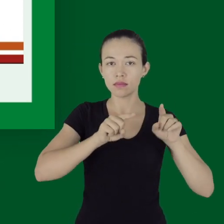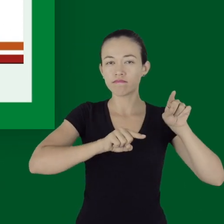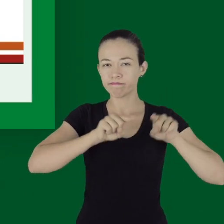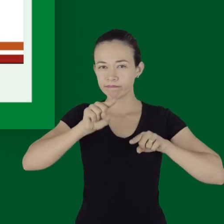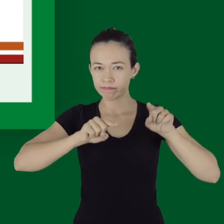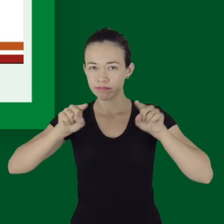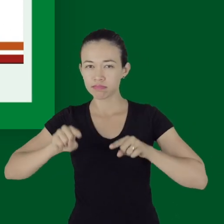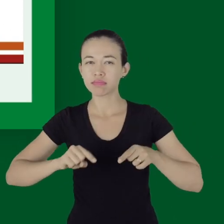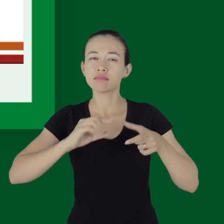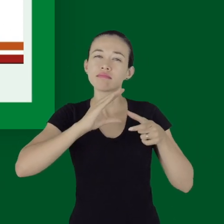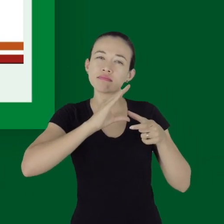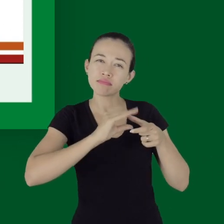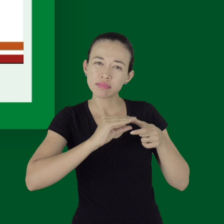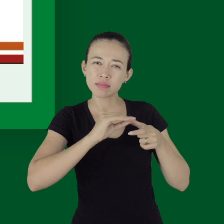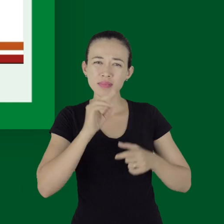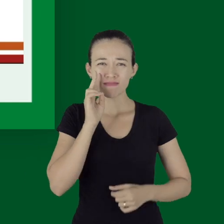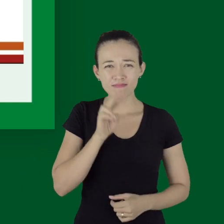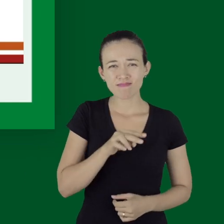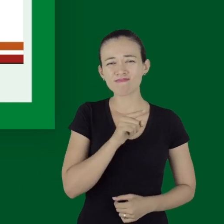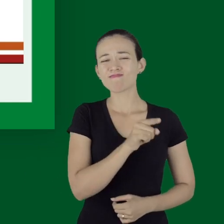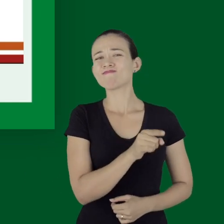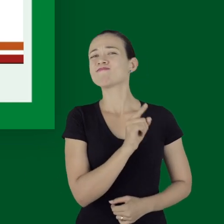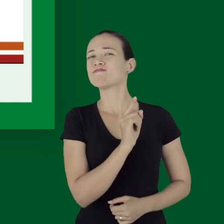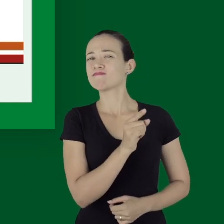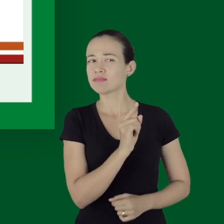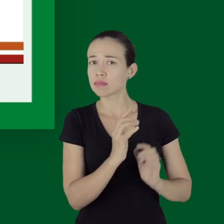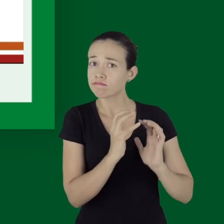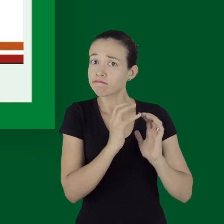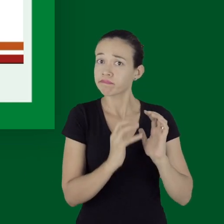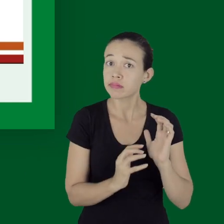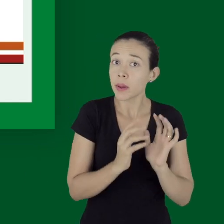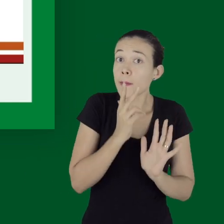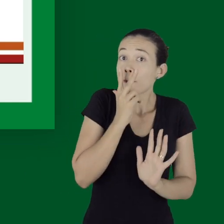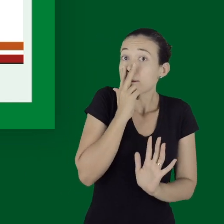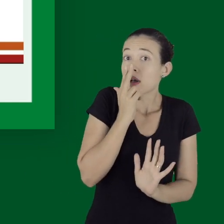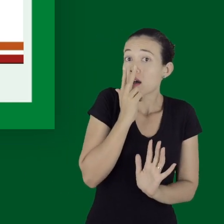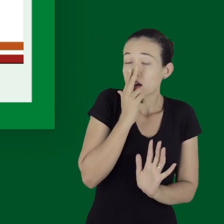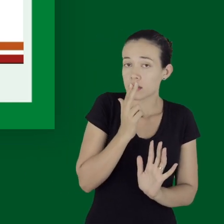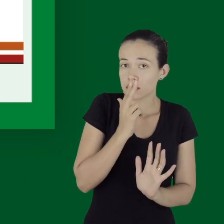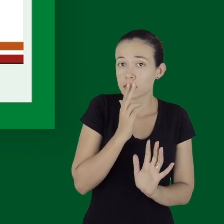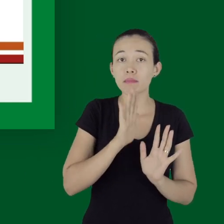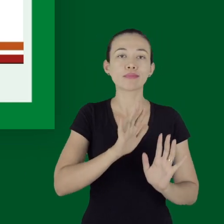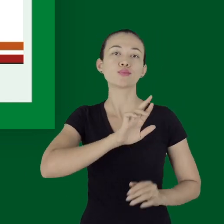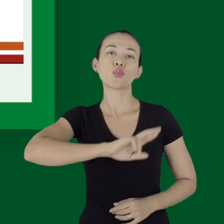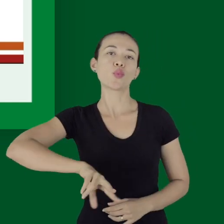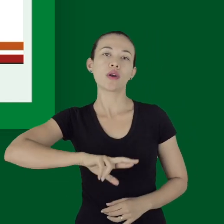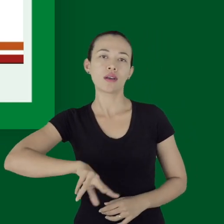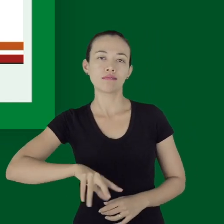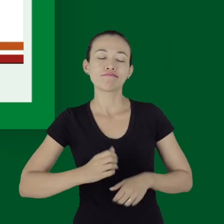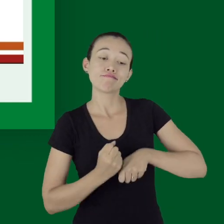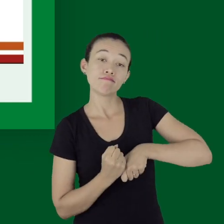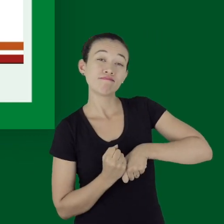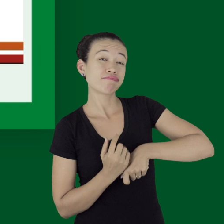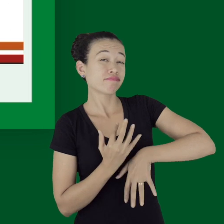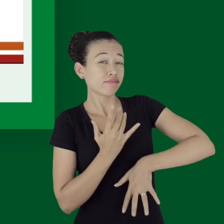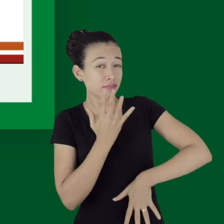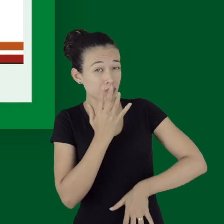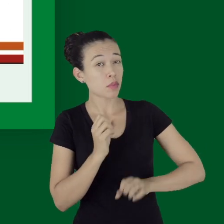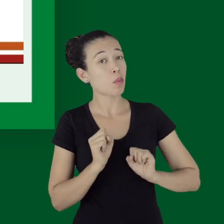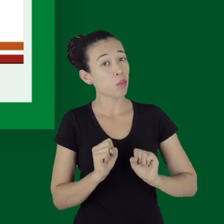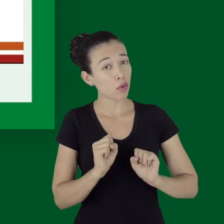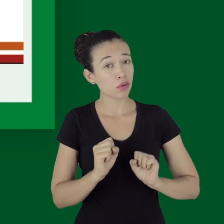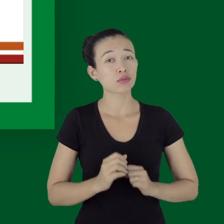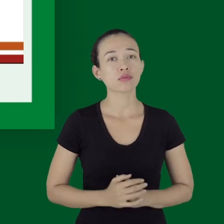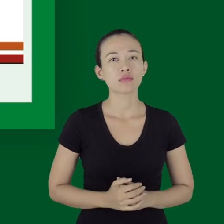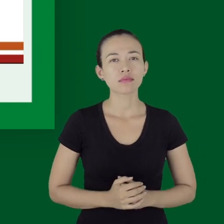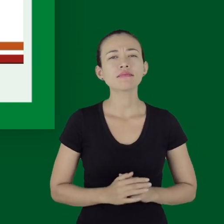rebaixamento de nível de consciência, tudo isso pode dar manifestações que se assemelham. Quadros de infecção, sepse. Mas